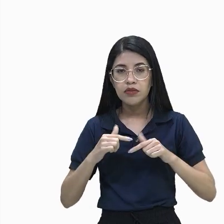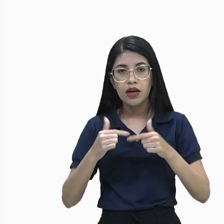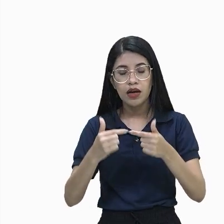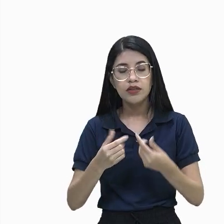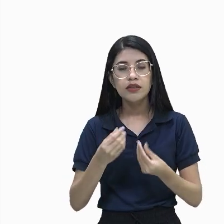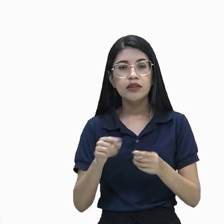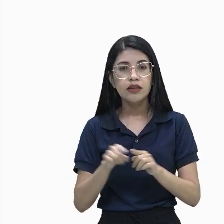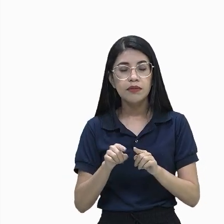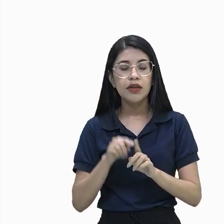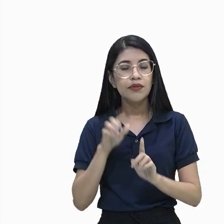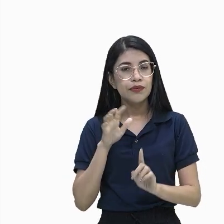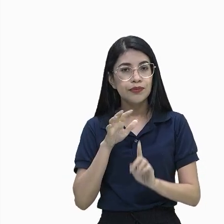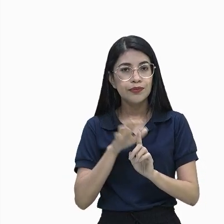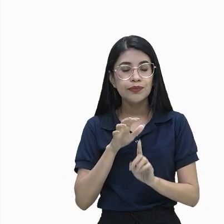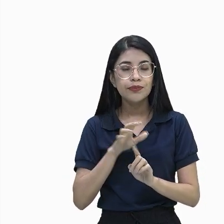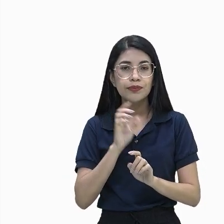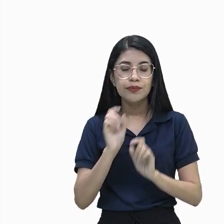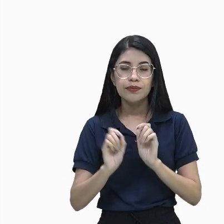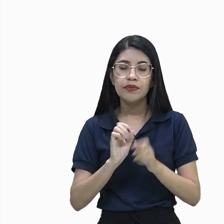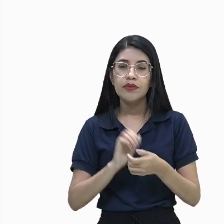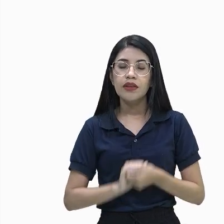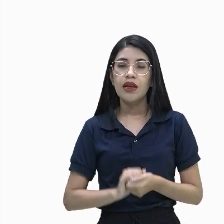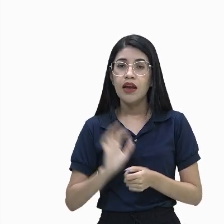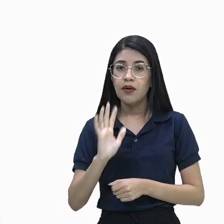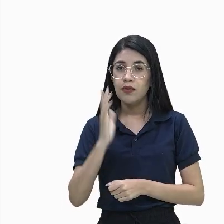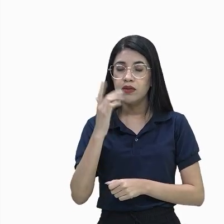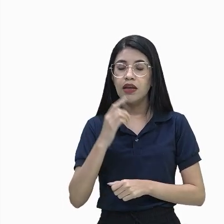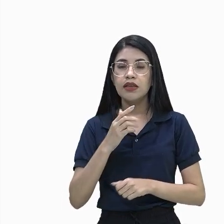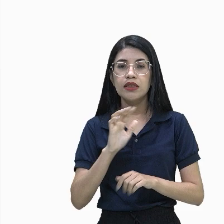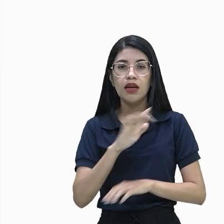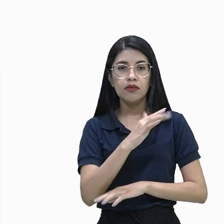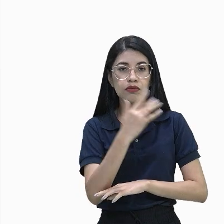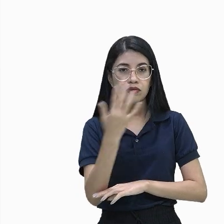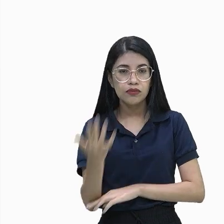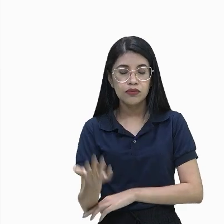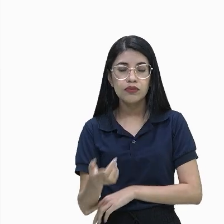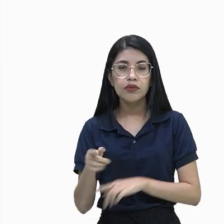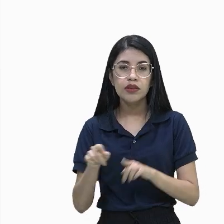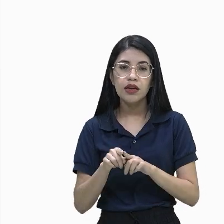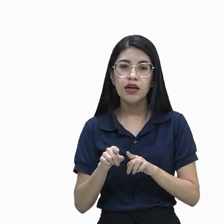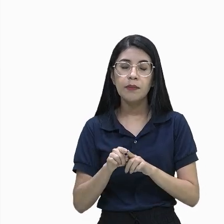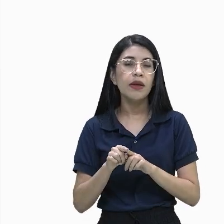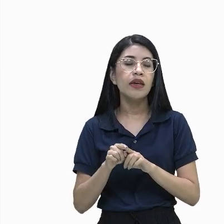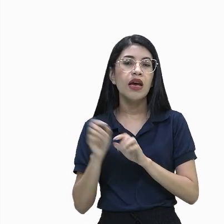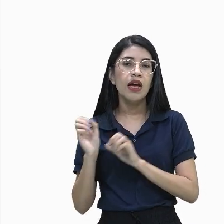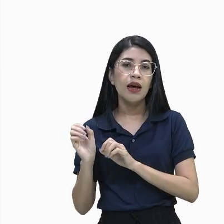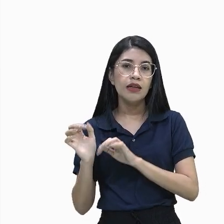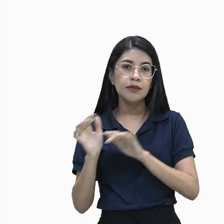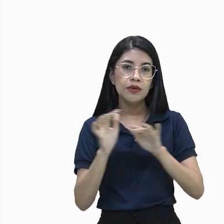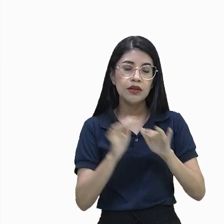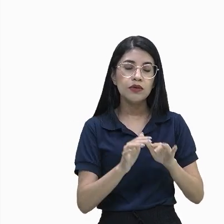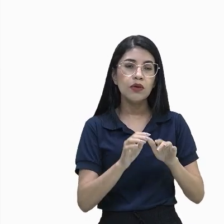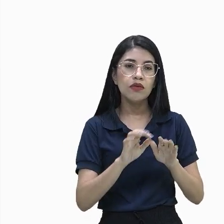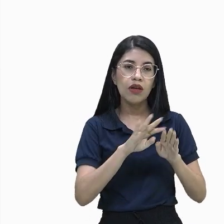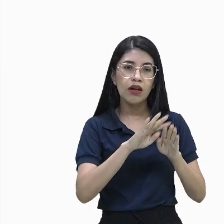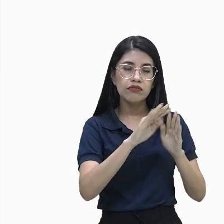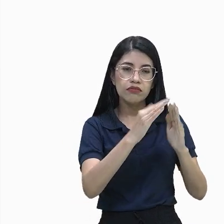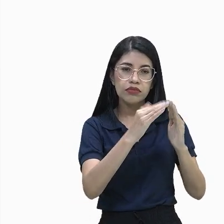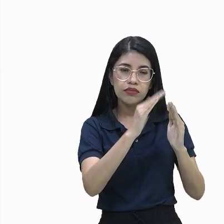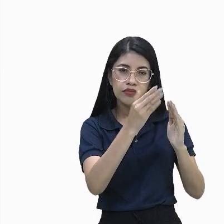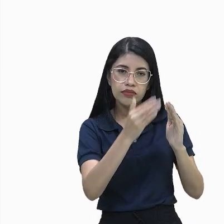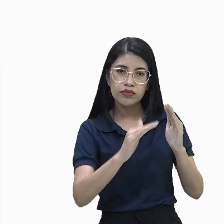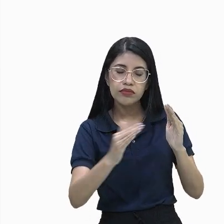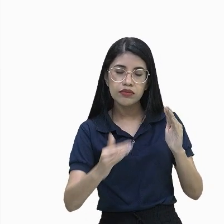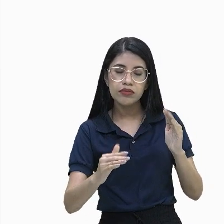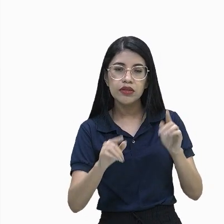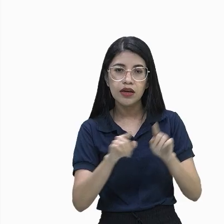que acaba fazendo com que ocorra o desmatamento, a ocupação irregular de encostas, o desequilíbrio